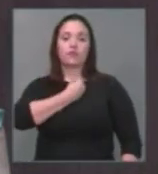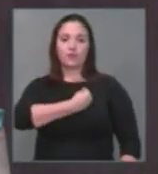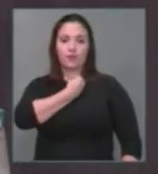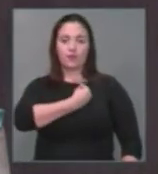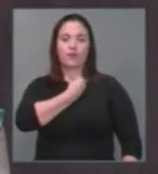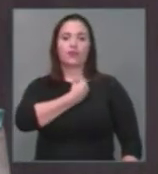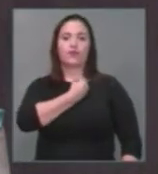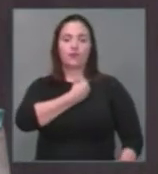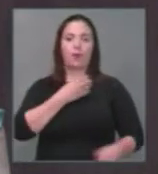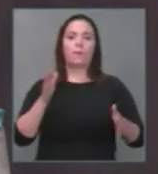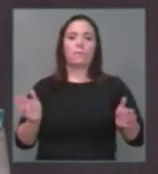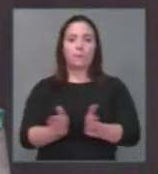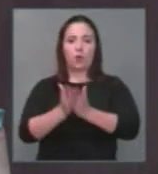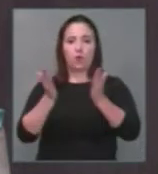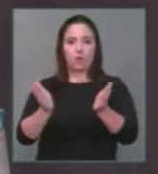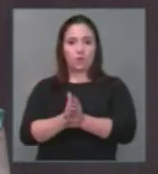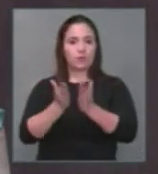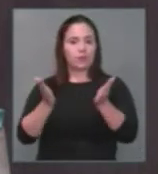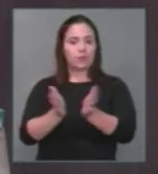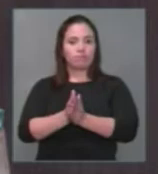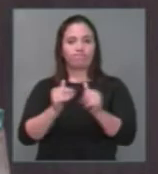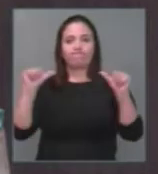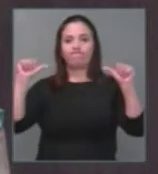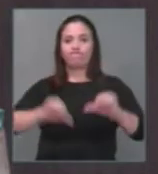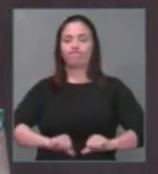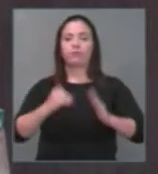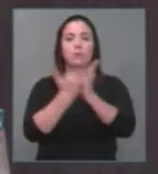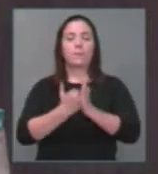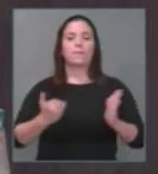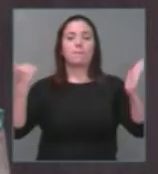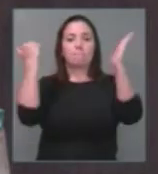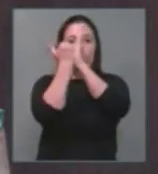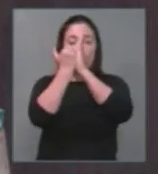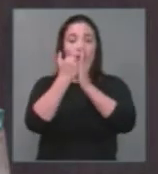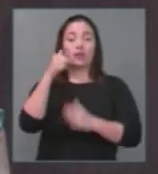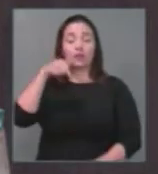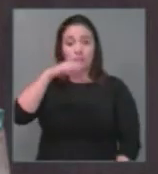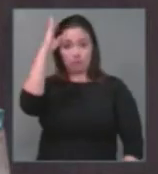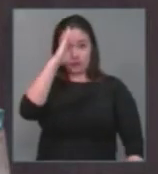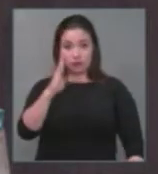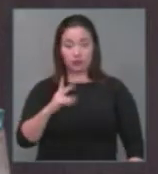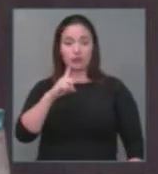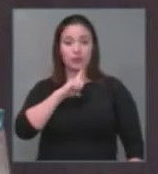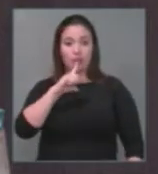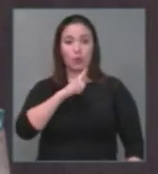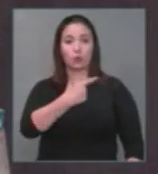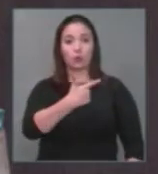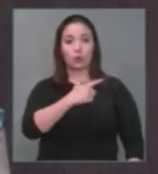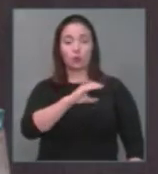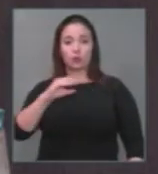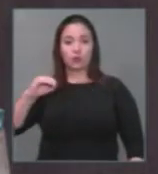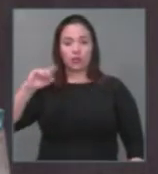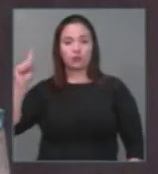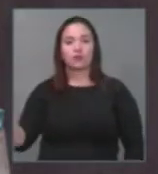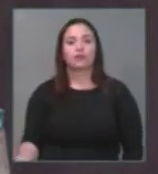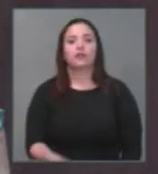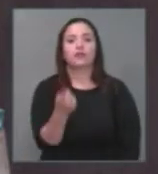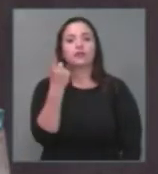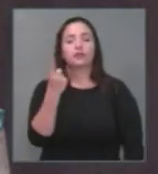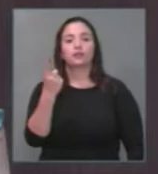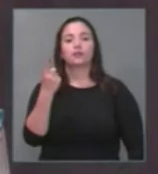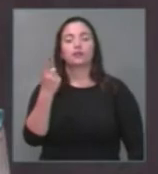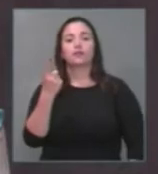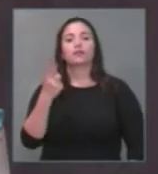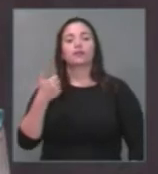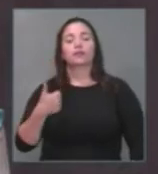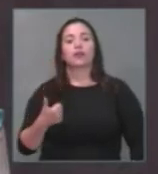de pobreza ou extrema pobreza. O Brasil tem 200 milhões de habitantes, 17